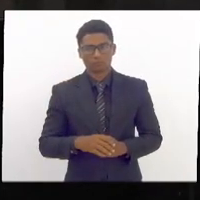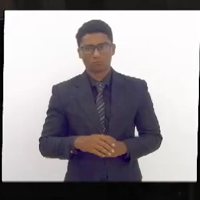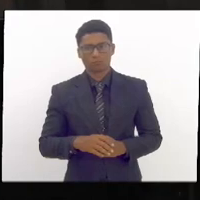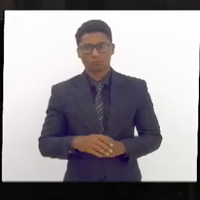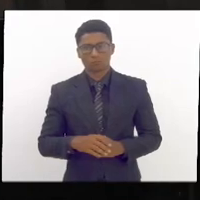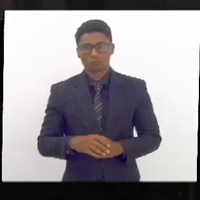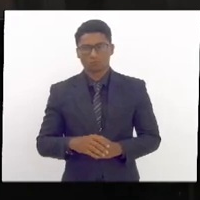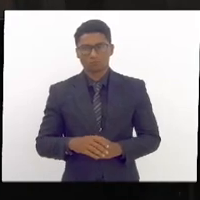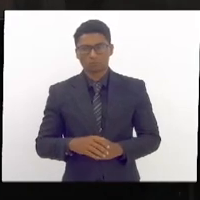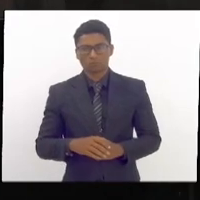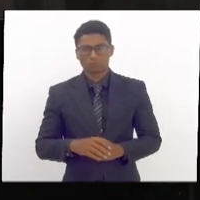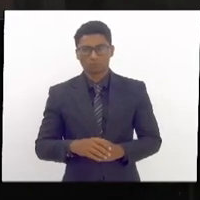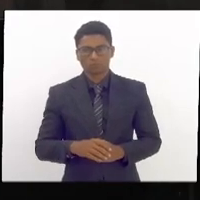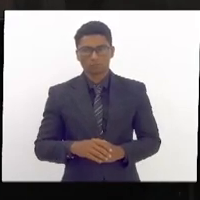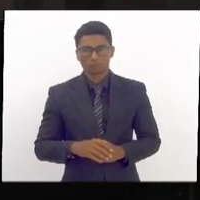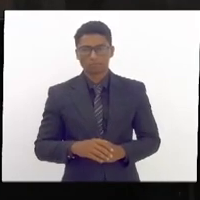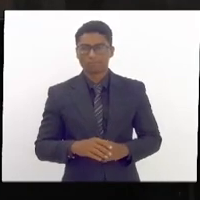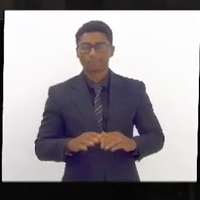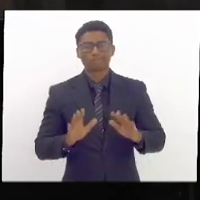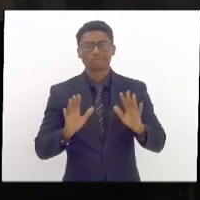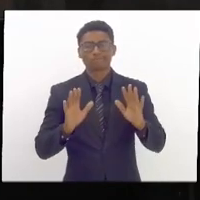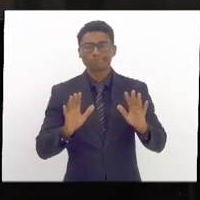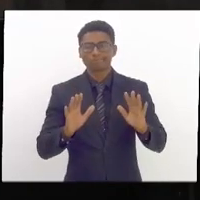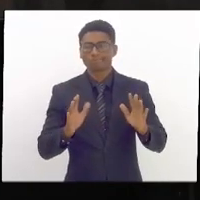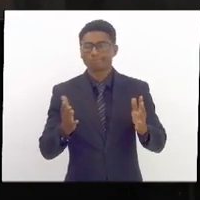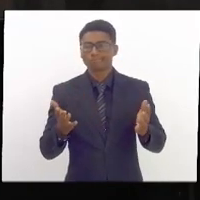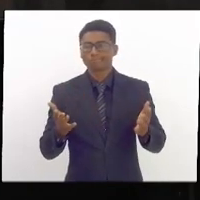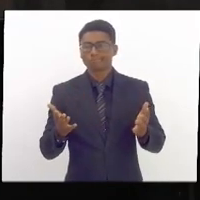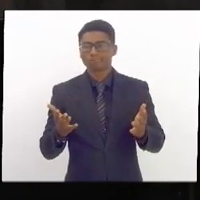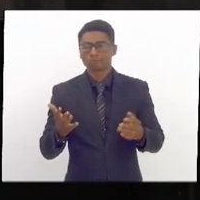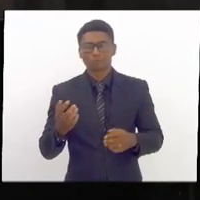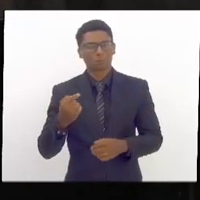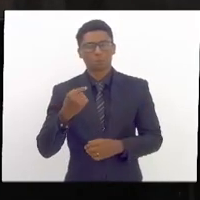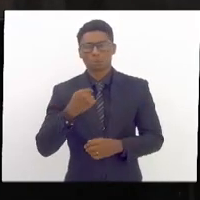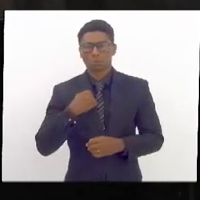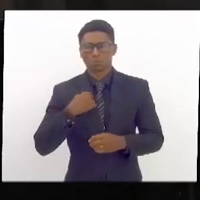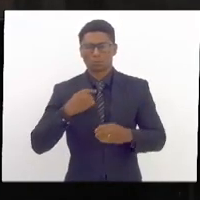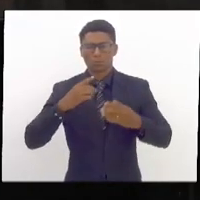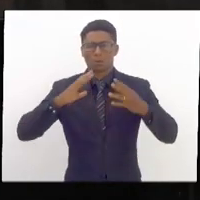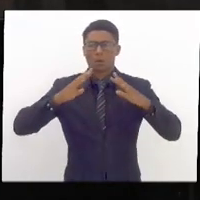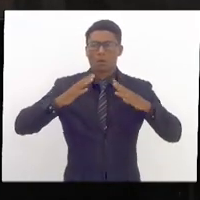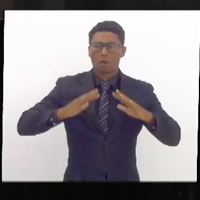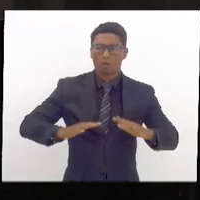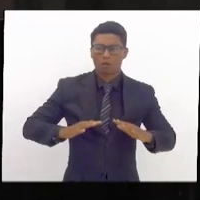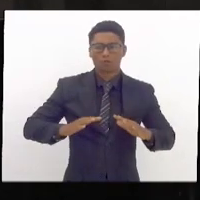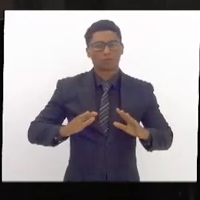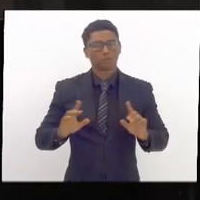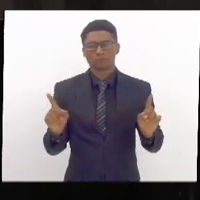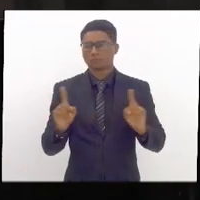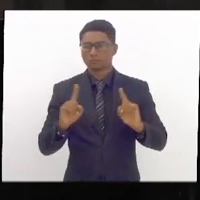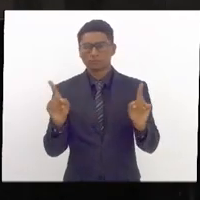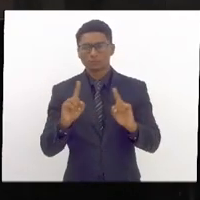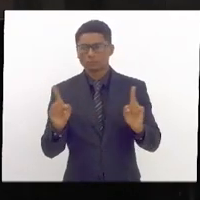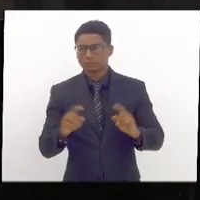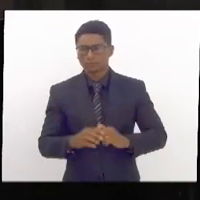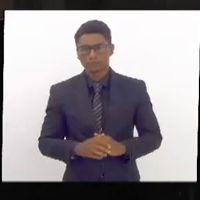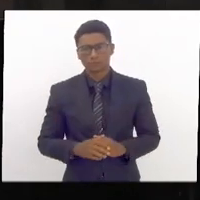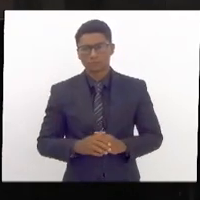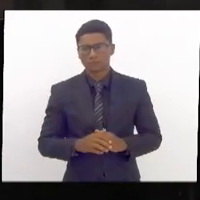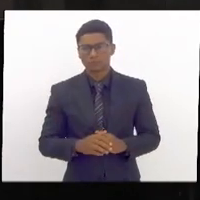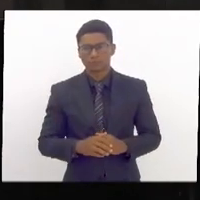contribuiu minimamente para que eu esmorecesse naquela luta. Muito pelo contrário, houve